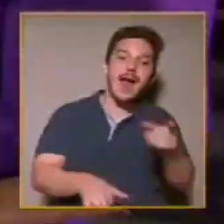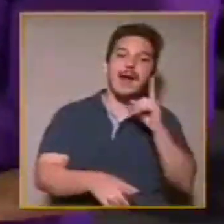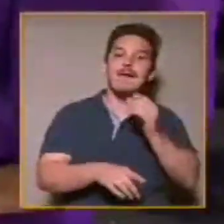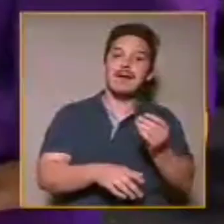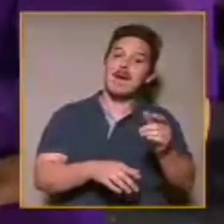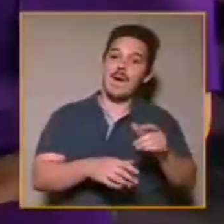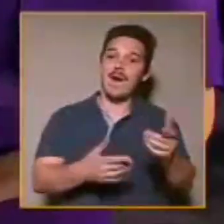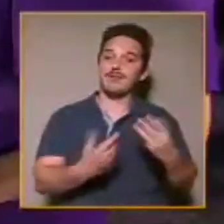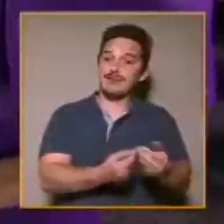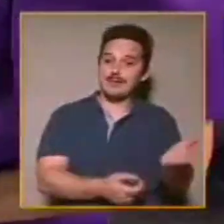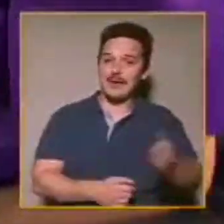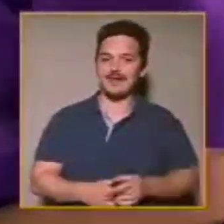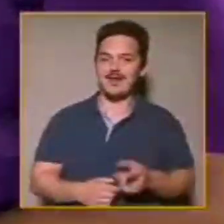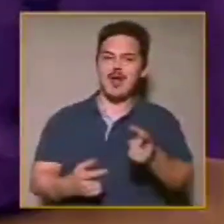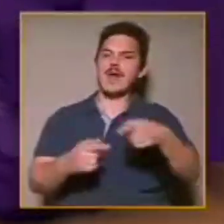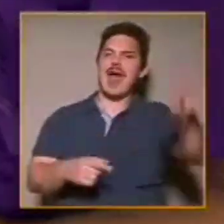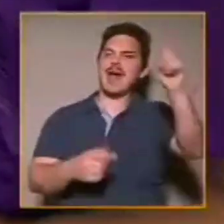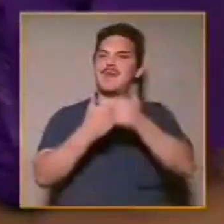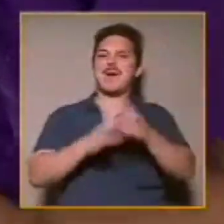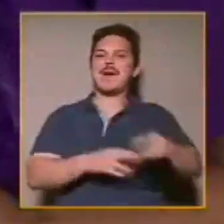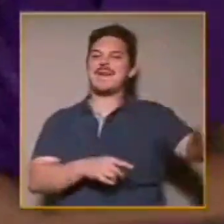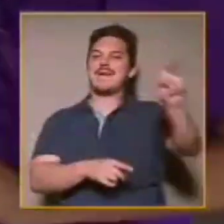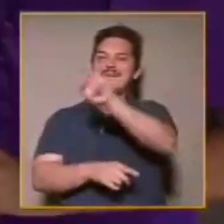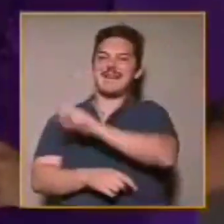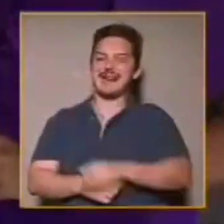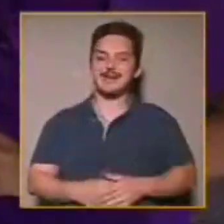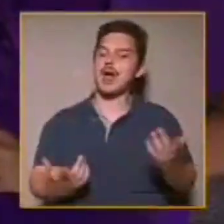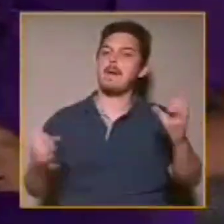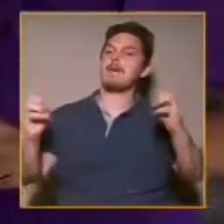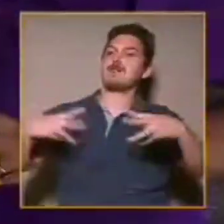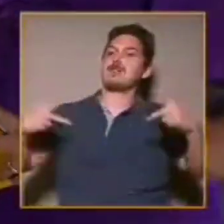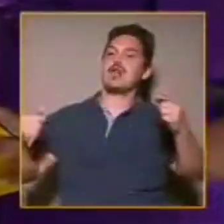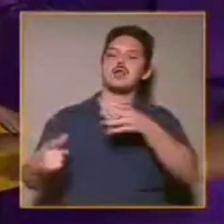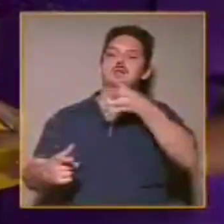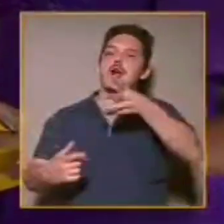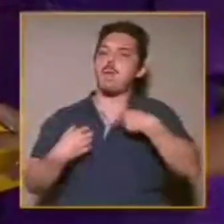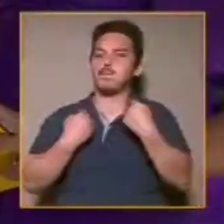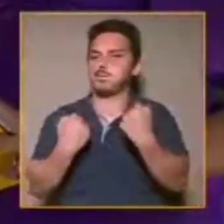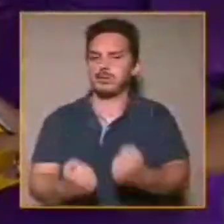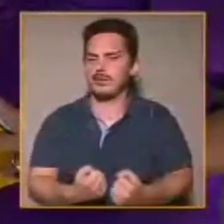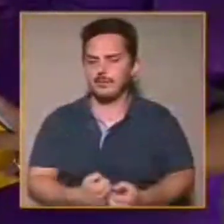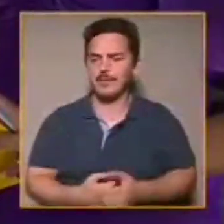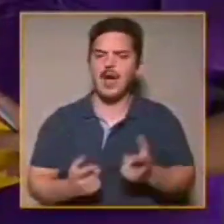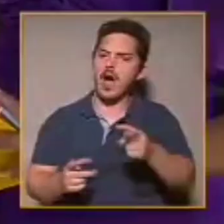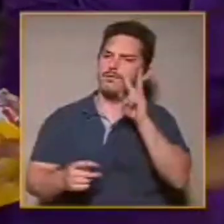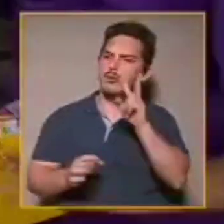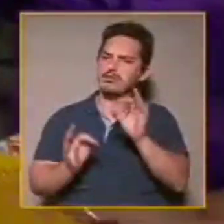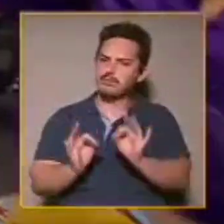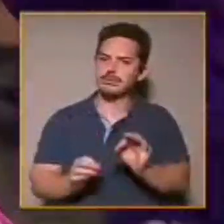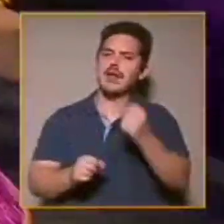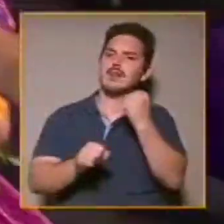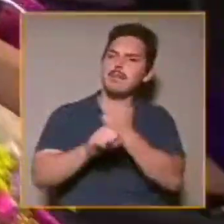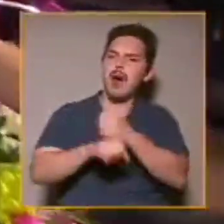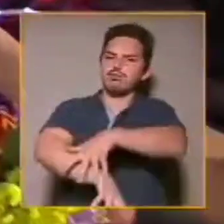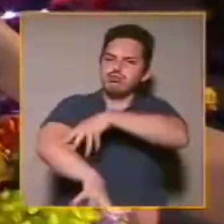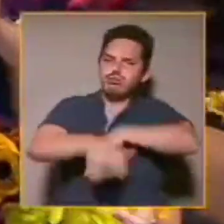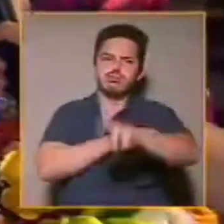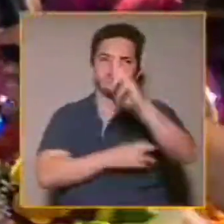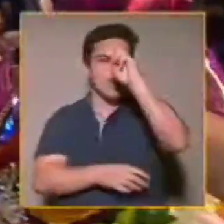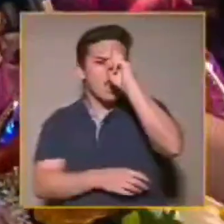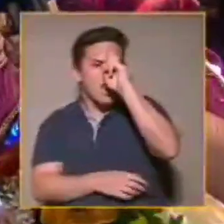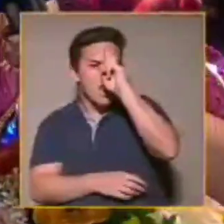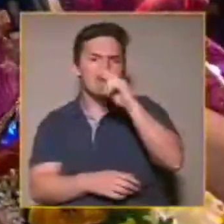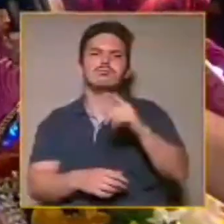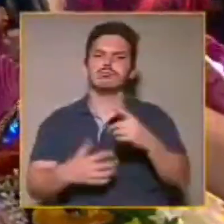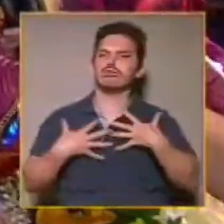tudo a que tem direito, ela vai a todas. É uma magia inexplicável. Mesmo ver o trabalho, o esforço, toda a